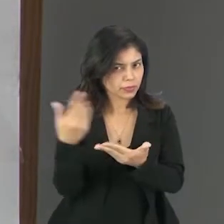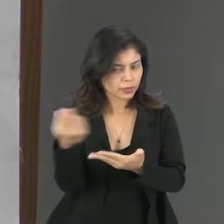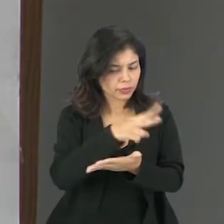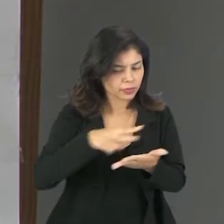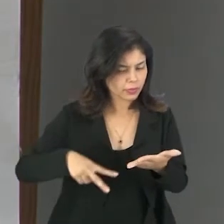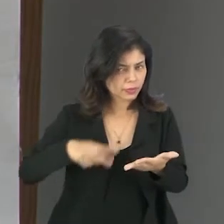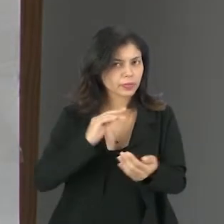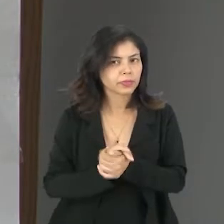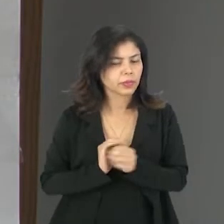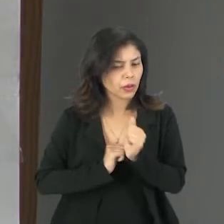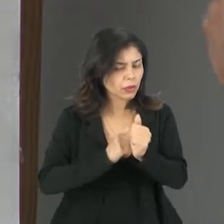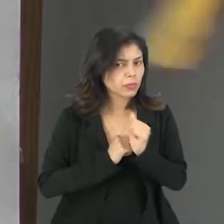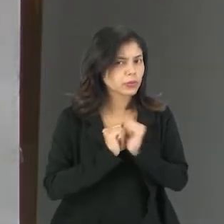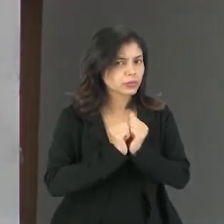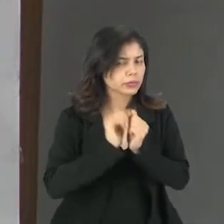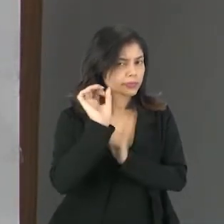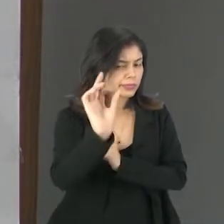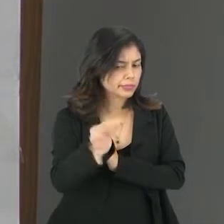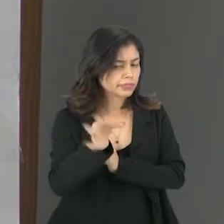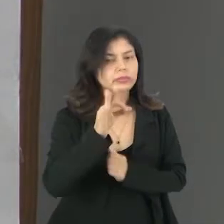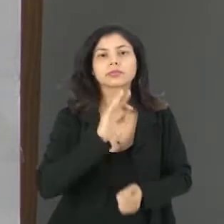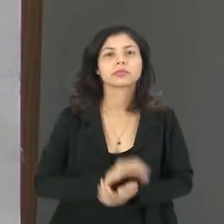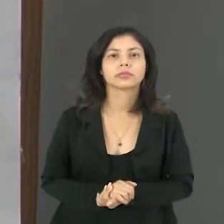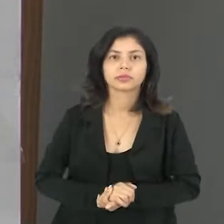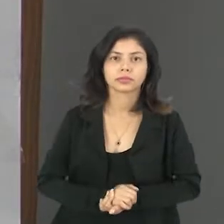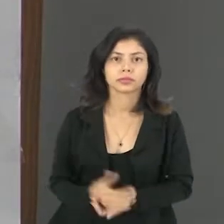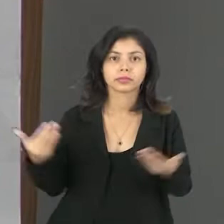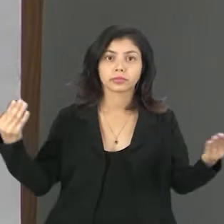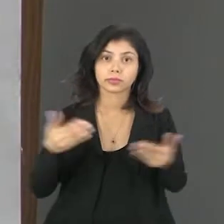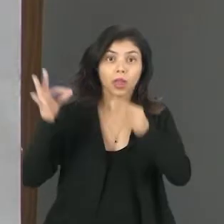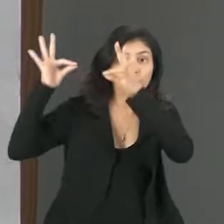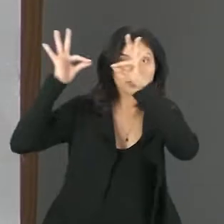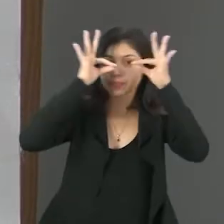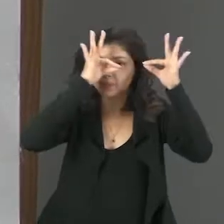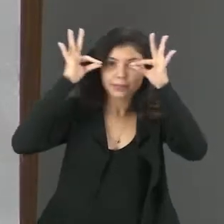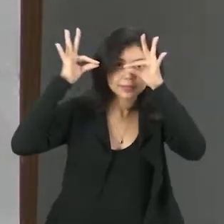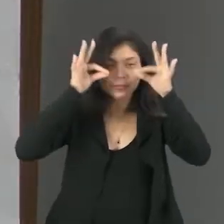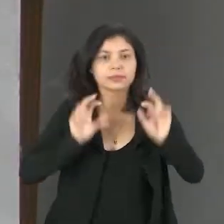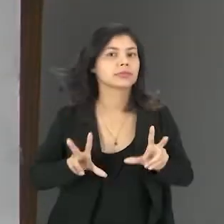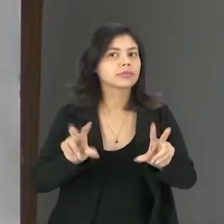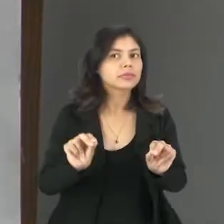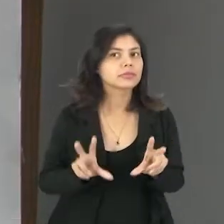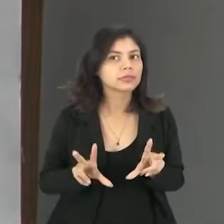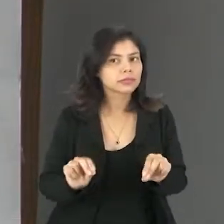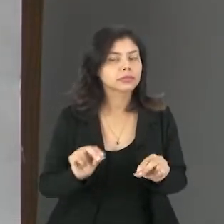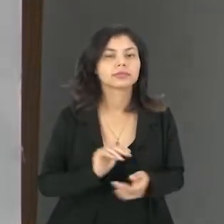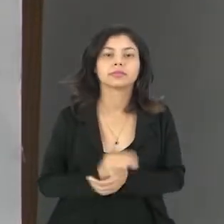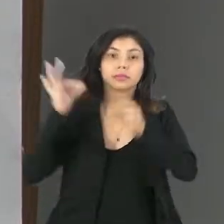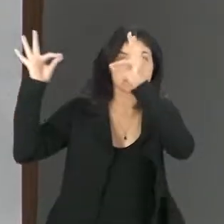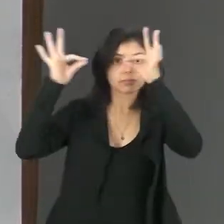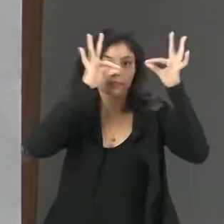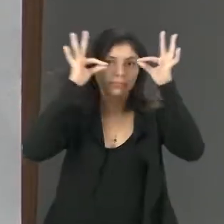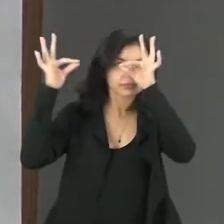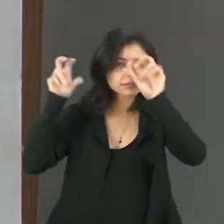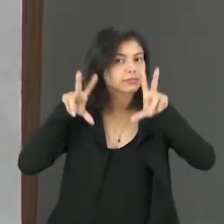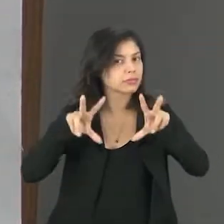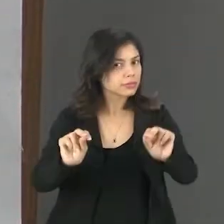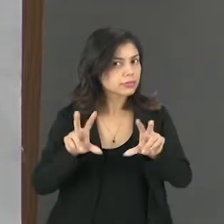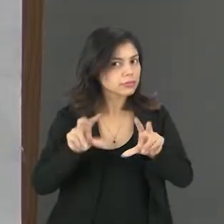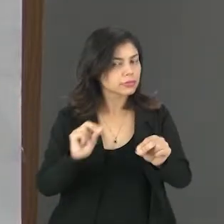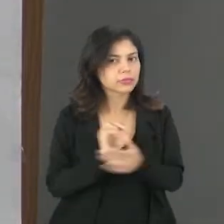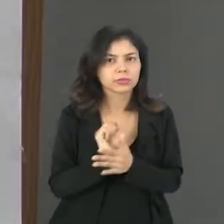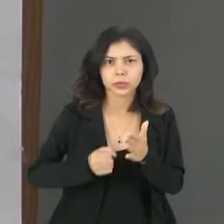então acompanha aí comigo tá certo a coruja e a águia e a coruja e a águia